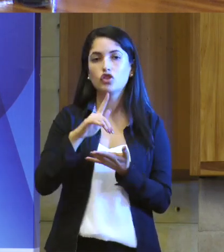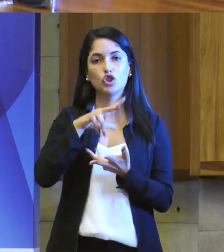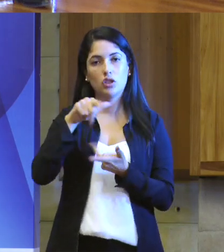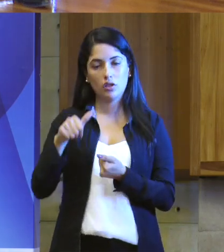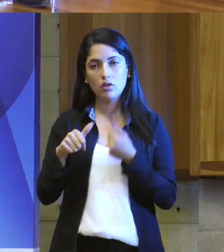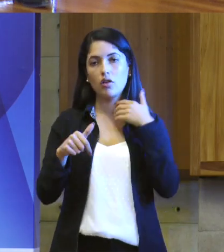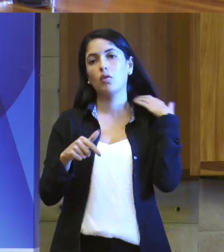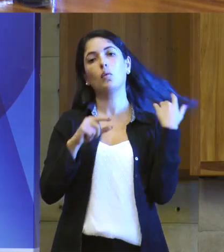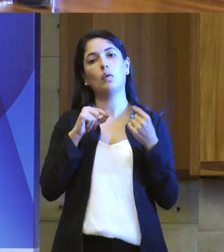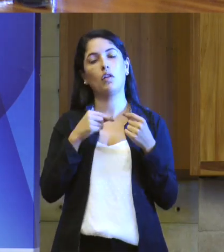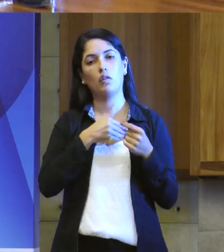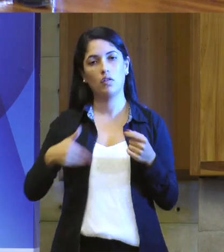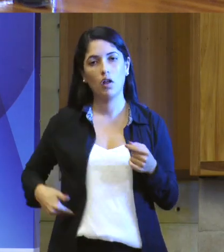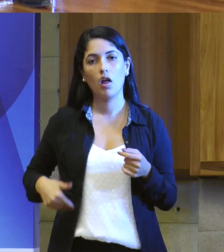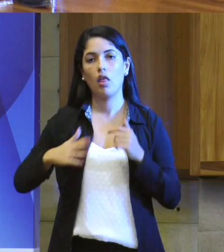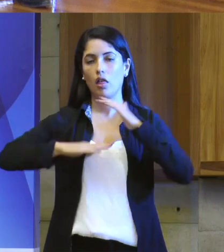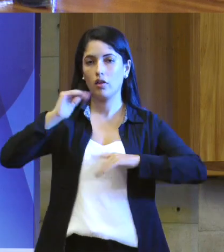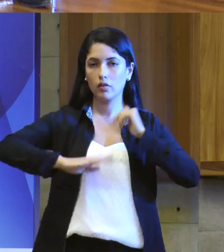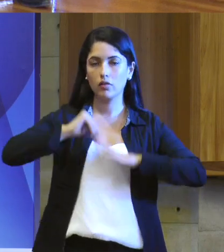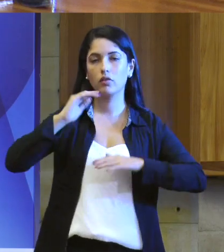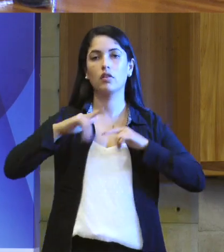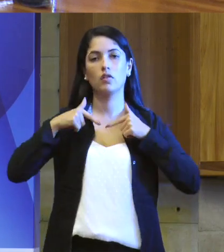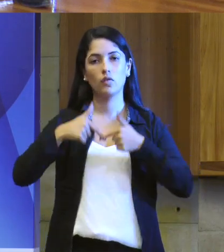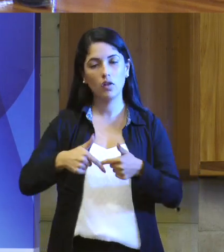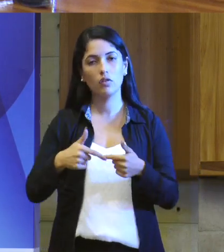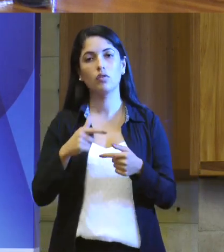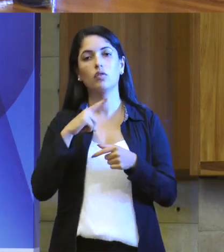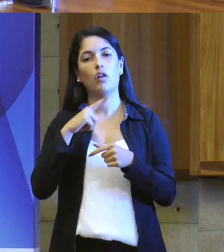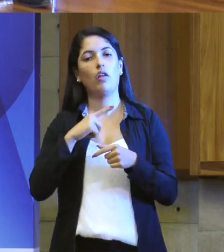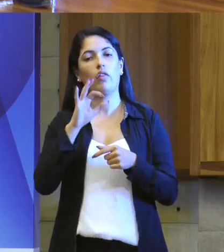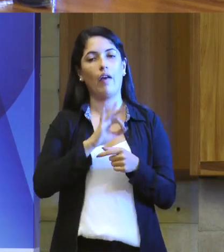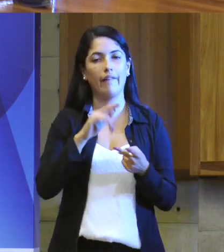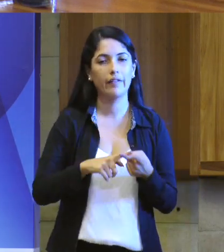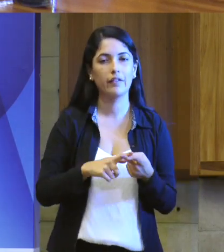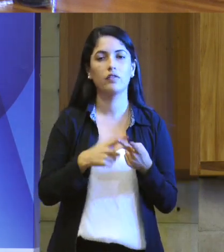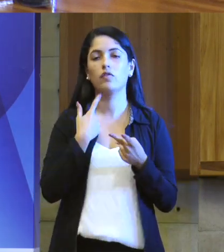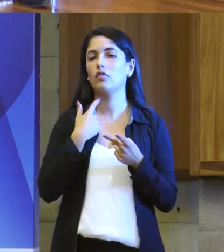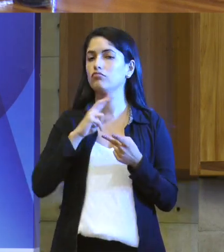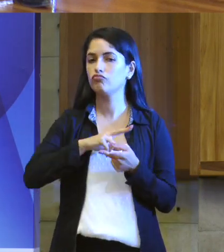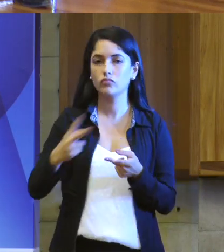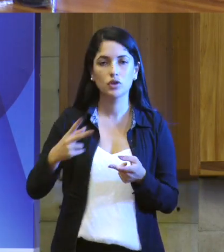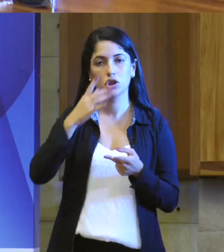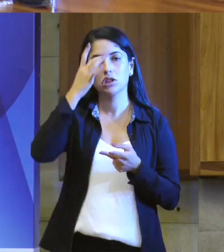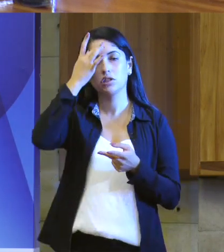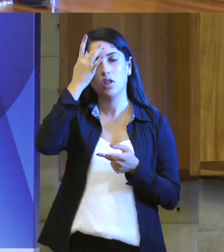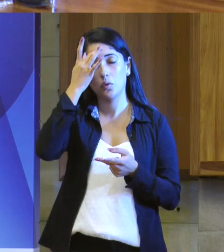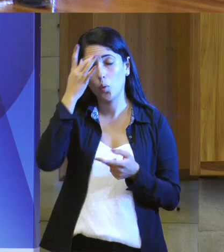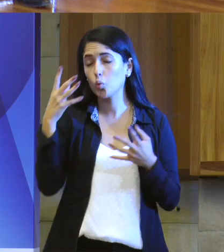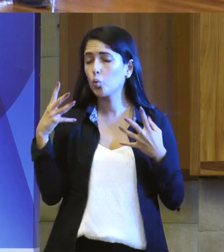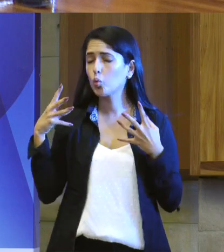governamentais serviços o sistema de convergência regulatória tarifa propriedade intelectual todos os temas